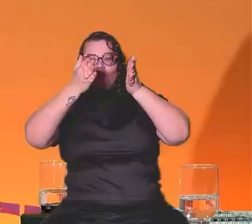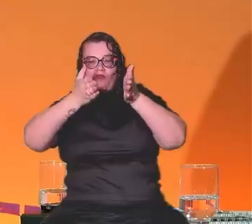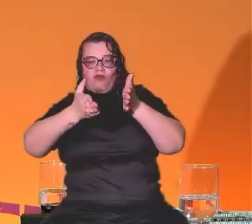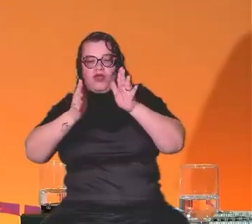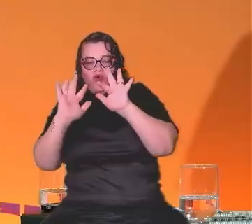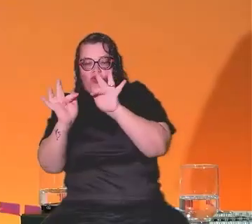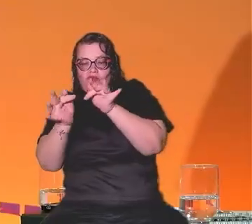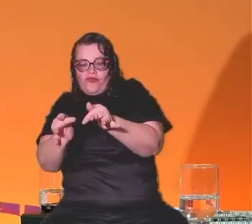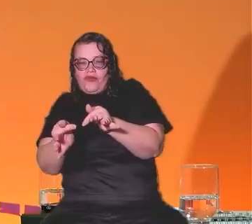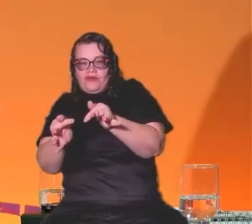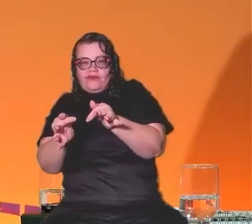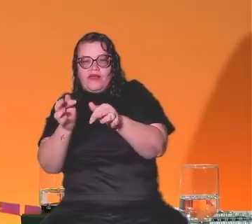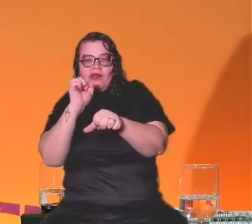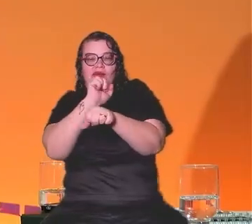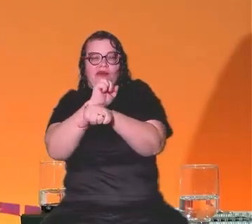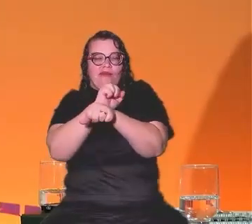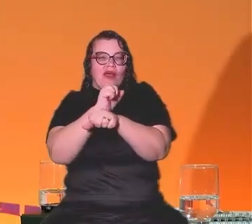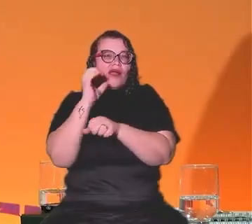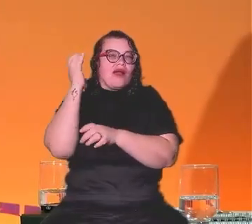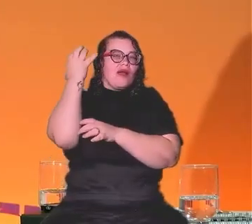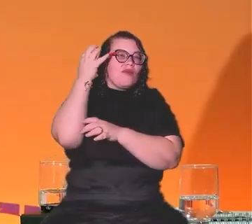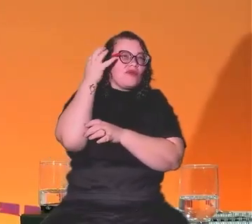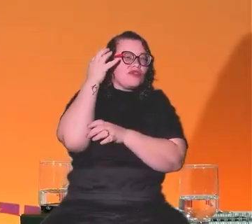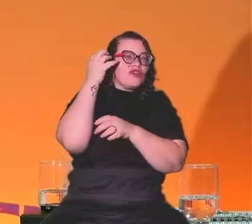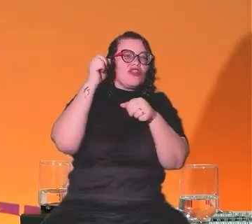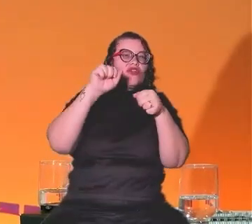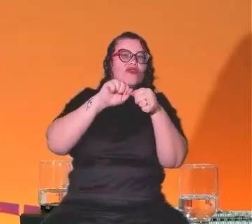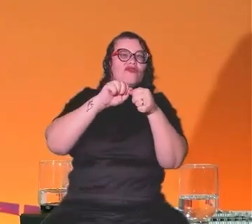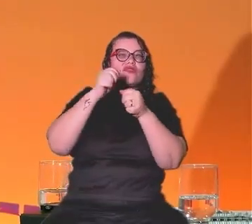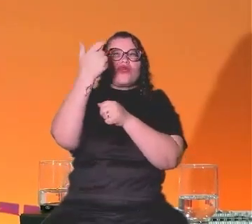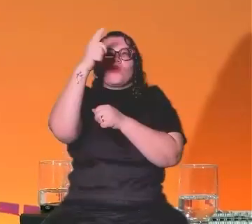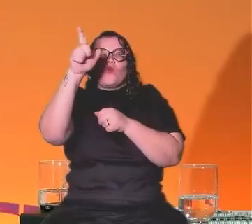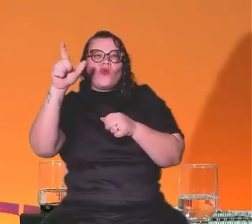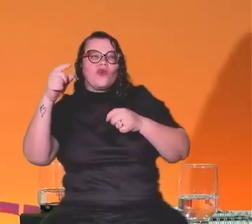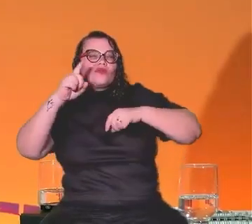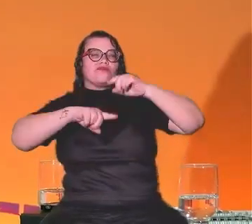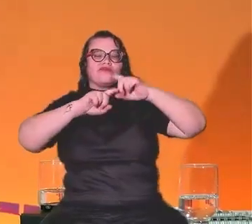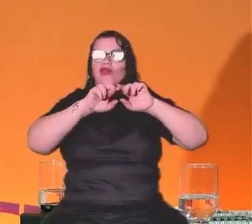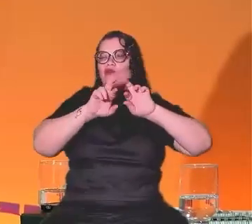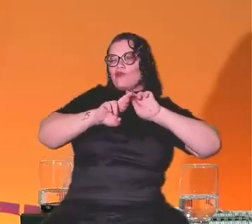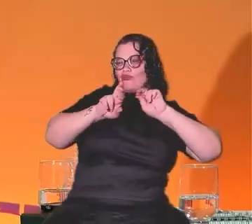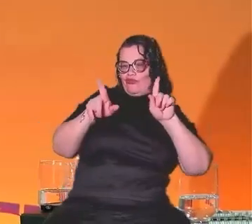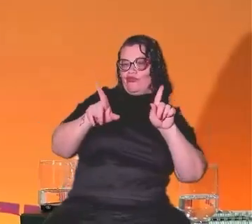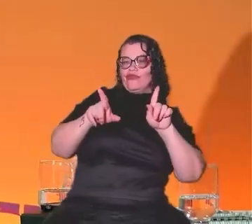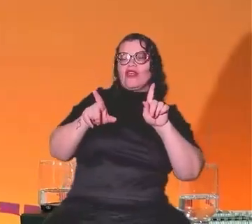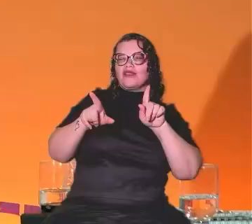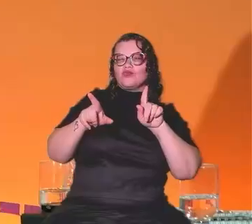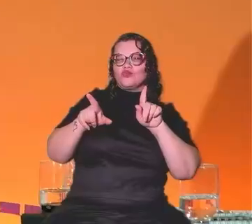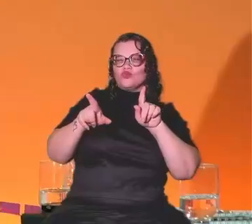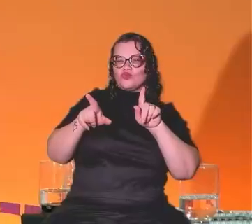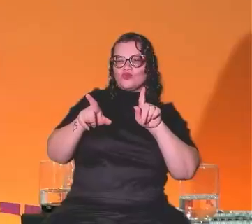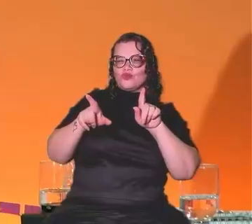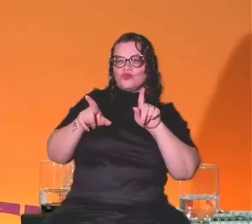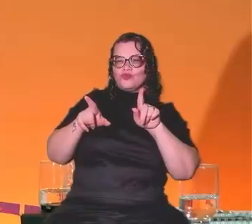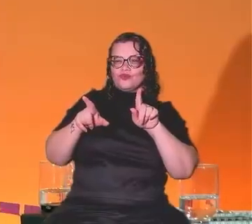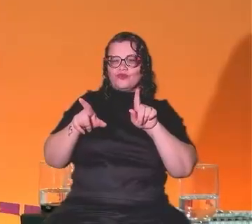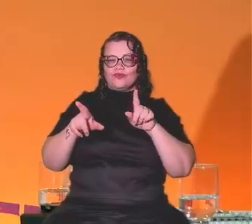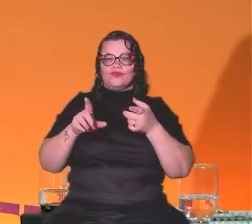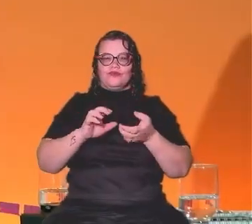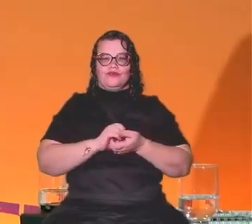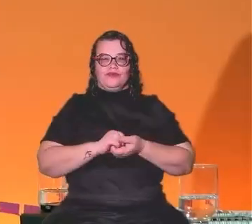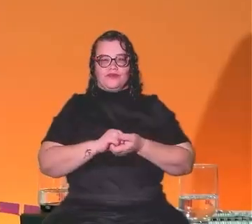sentido de parar para escutar, e não fazer uma coisa enquanto ouve, né, e bota uma música para ouvir, porque é diferente. Né? É, porque escutar e ouvir são coisas distintas